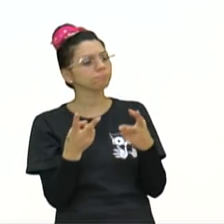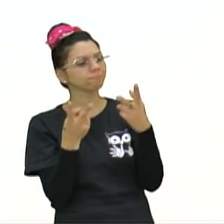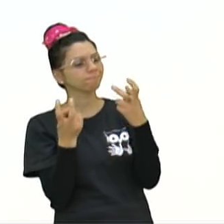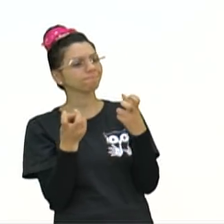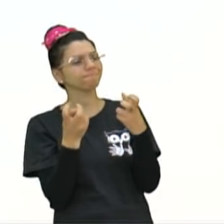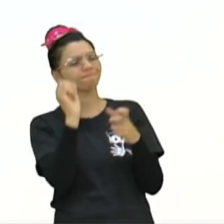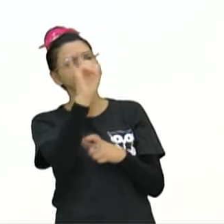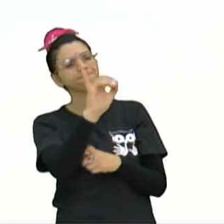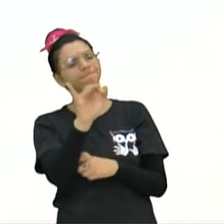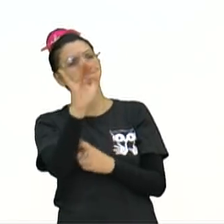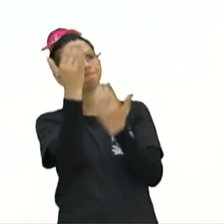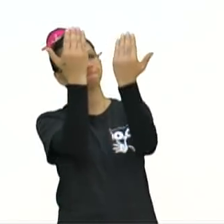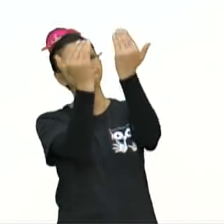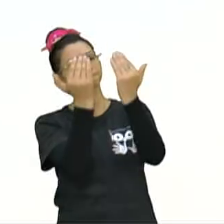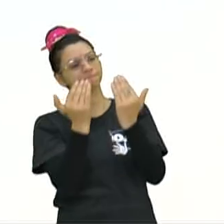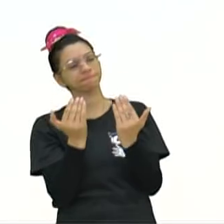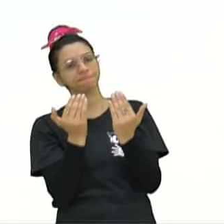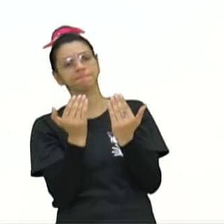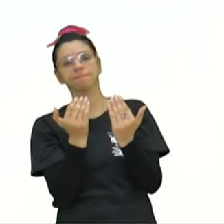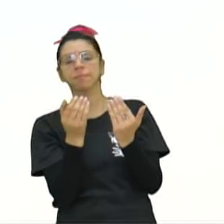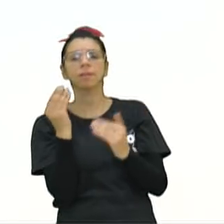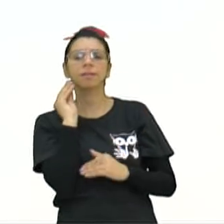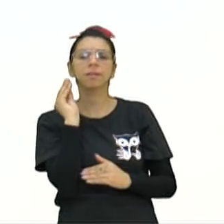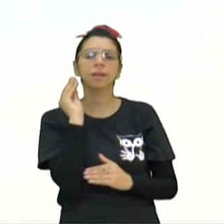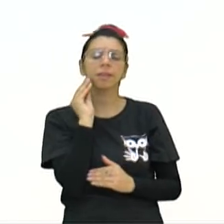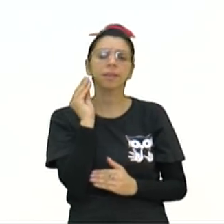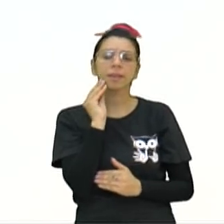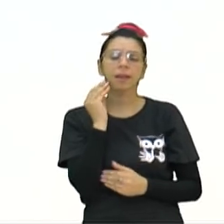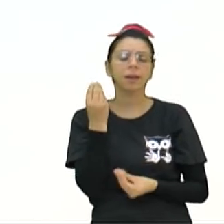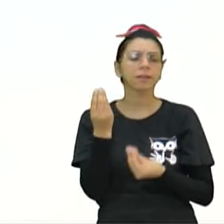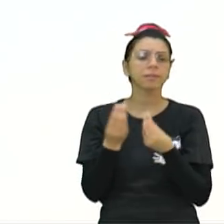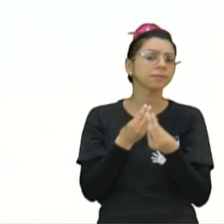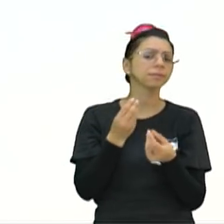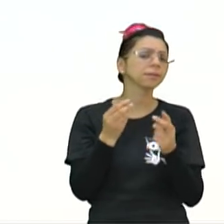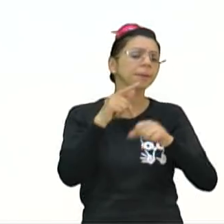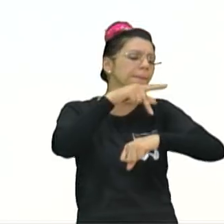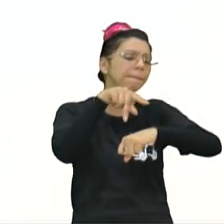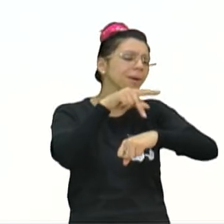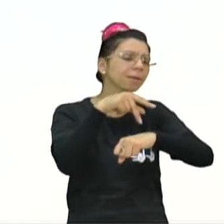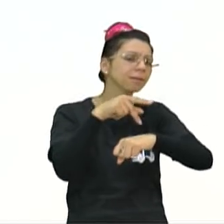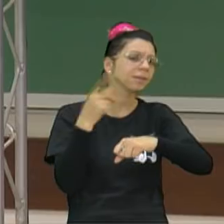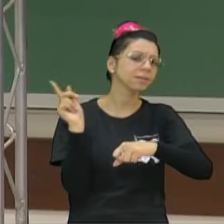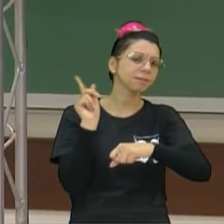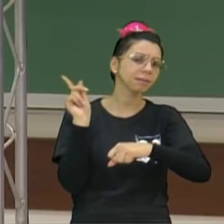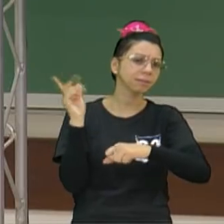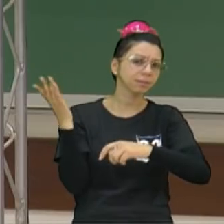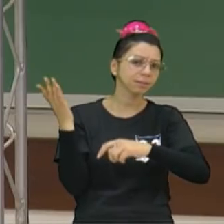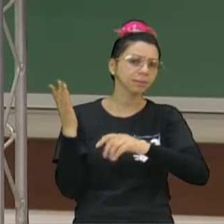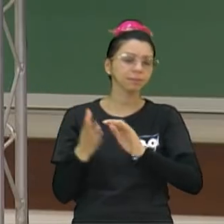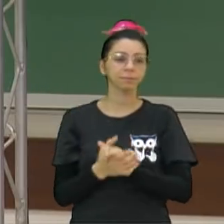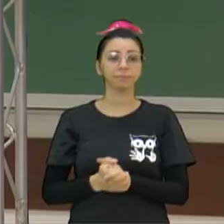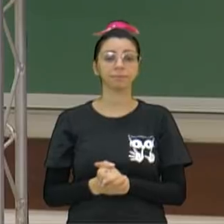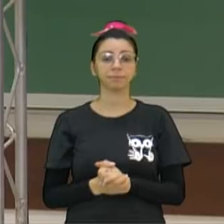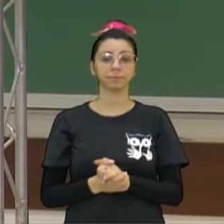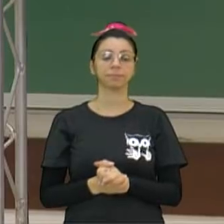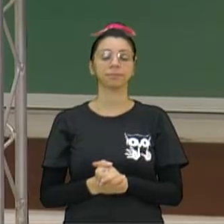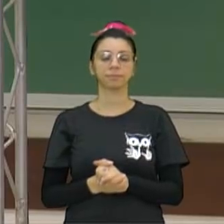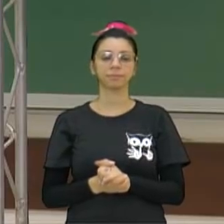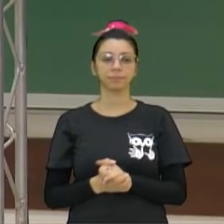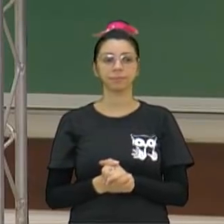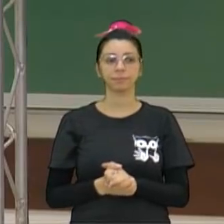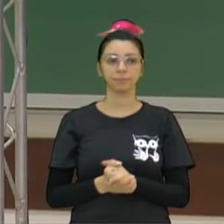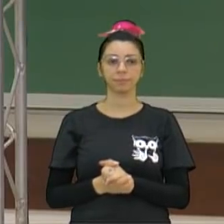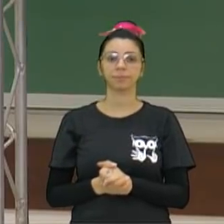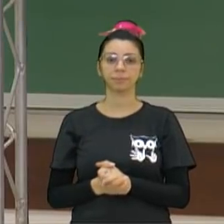física dela e pelas vestimentas, tentar acertar mais ou menos de que país que ela pode ser? E